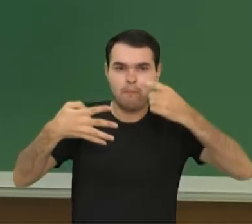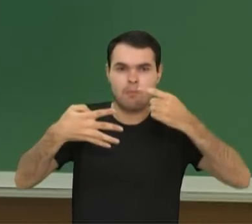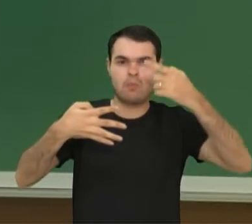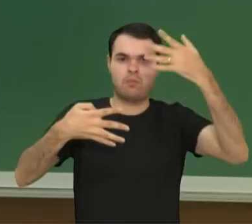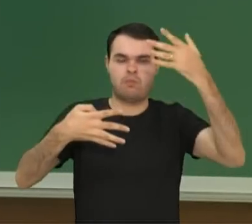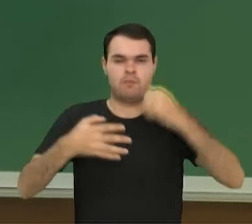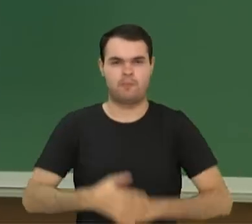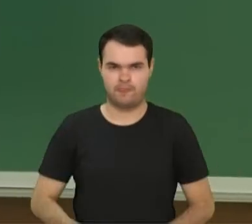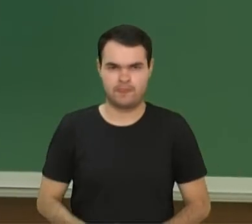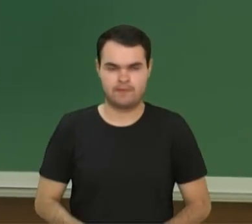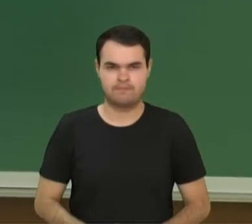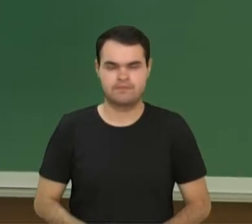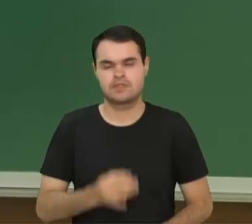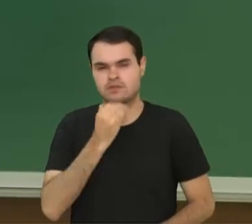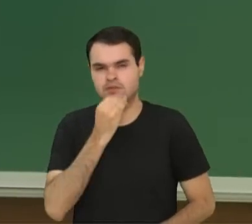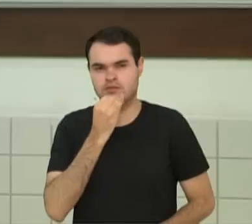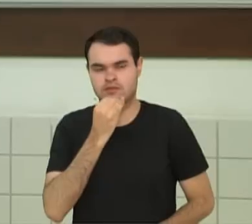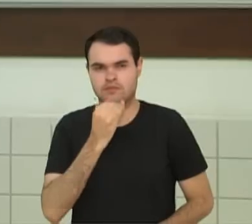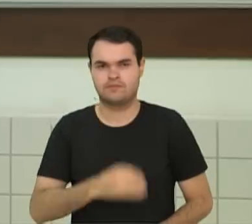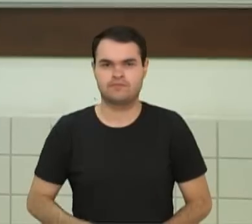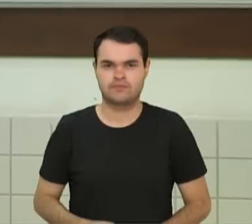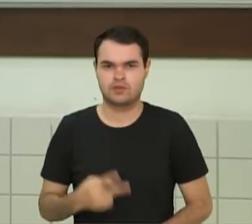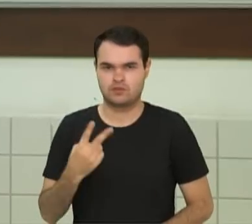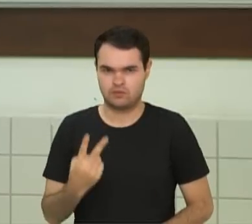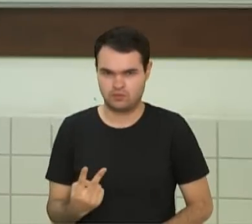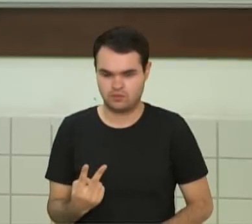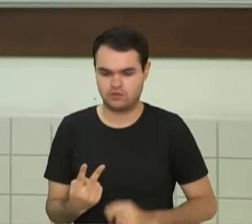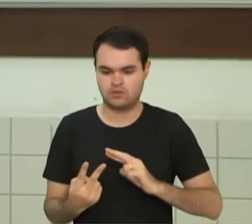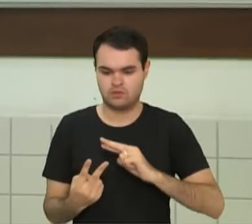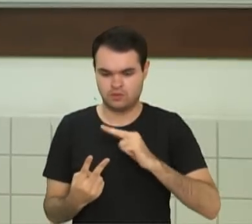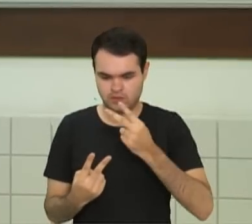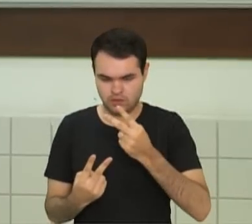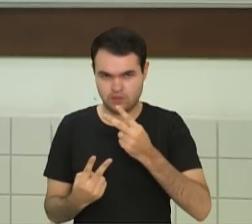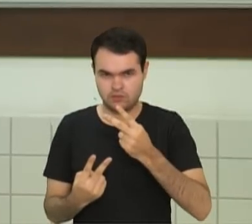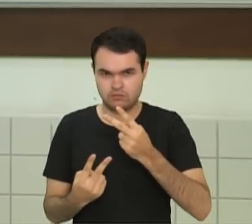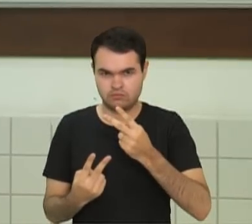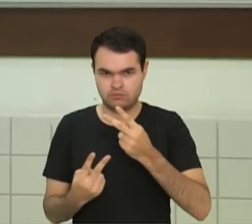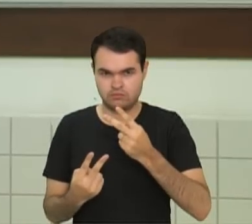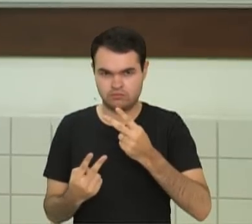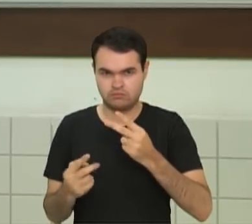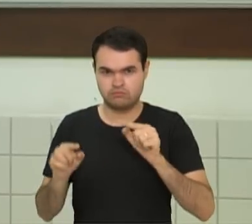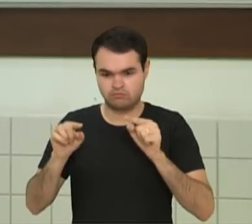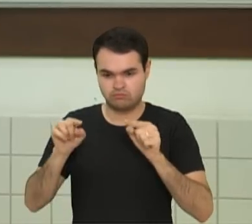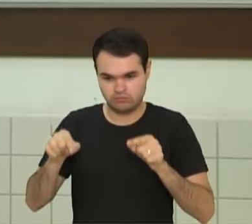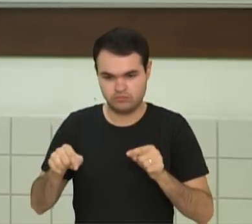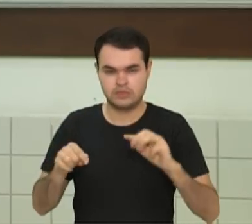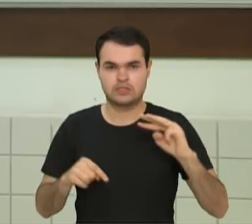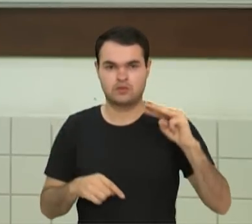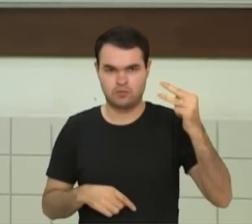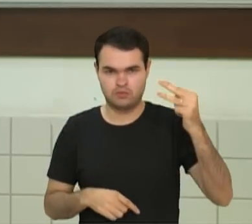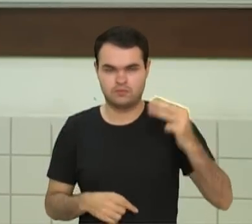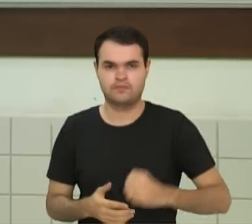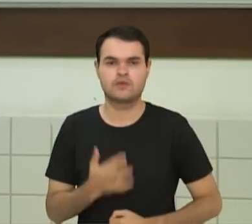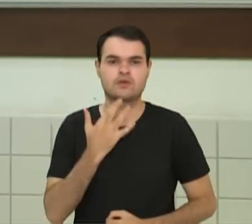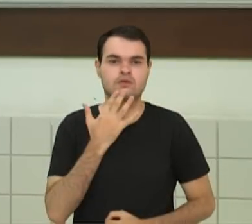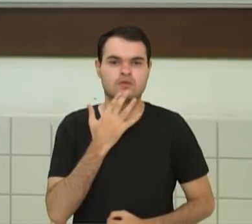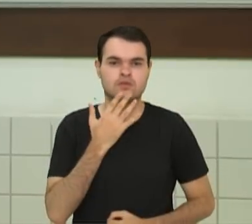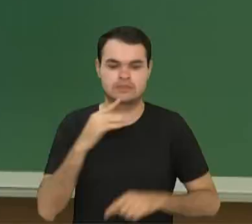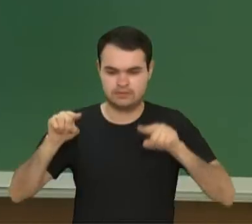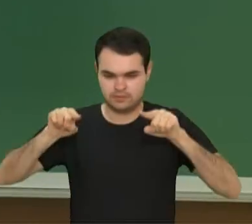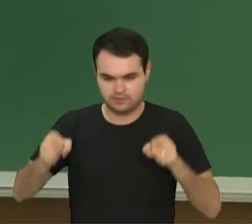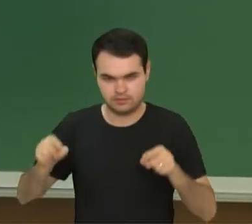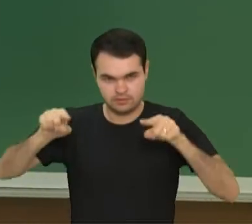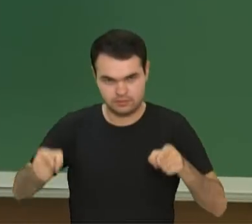aula de hoje. Um exemplo aqui, 2 ao quadrado elevado ao cubo. Então, significaria, aqui que está em colorido, aqui